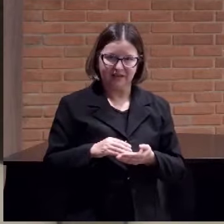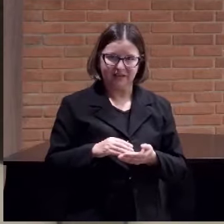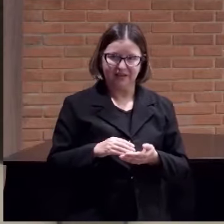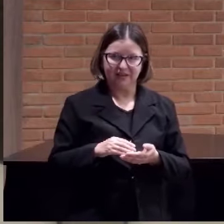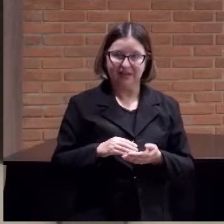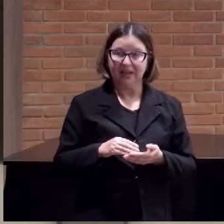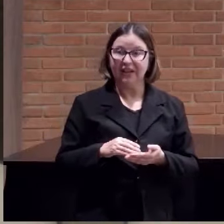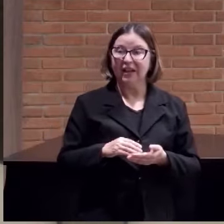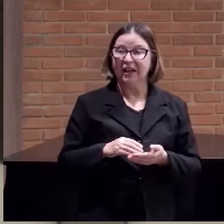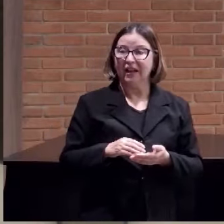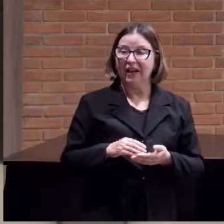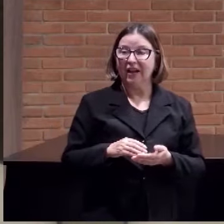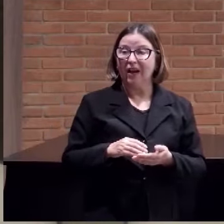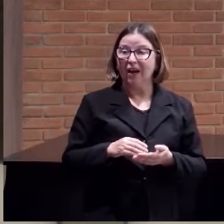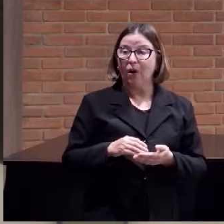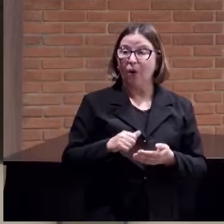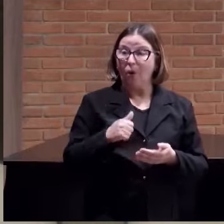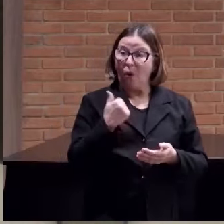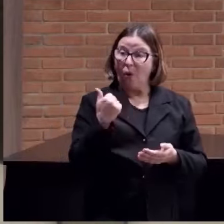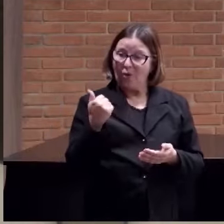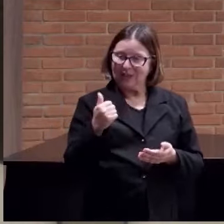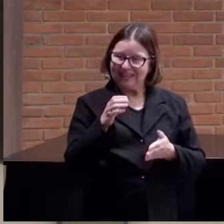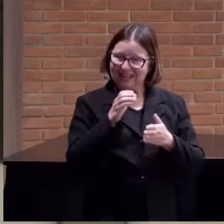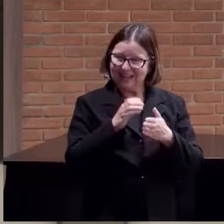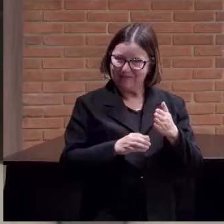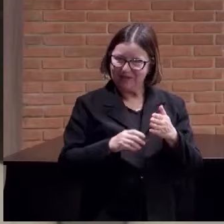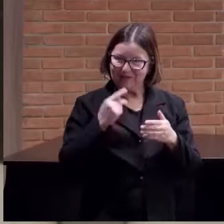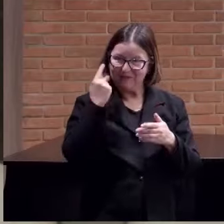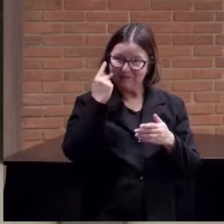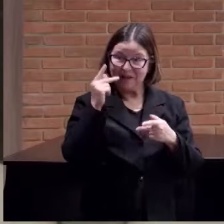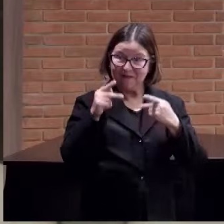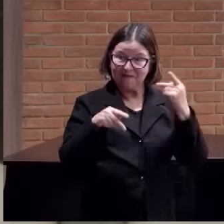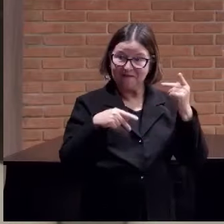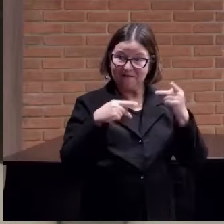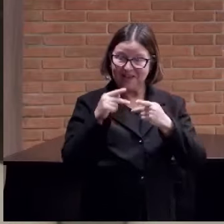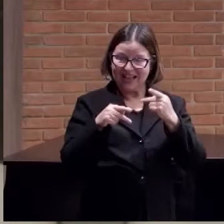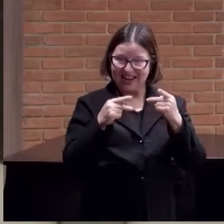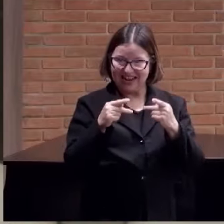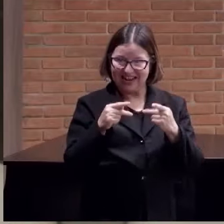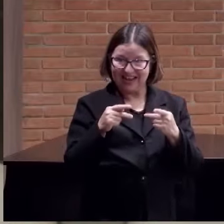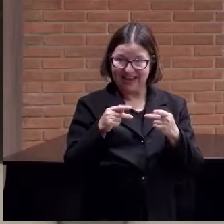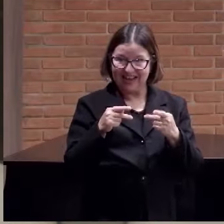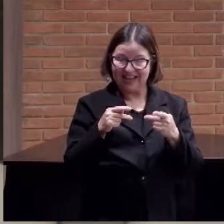11 capítulos para falar de 7 dias.